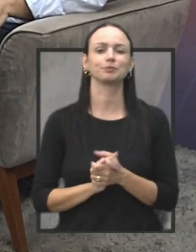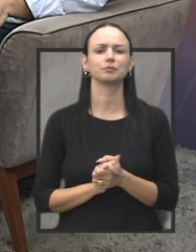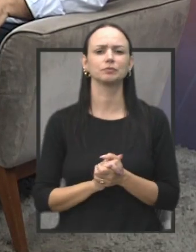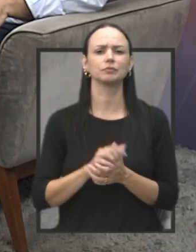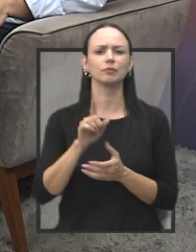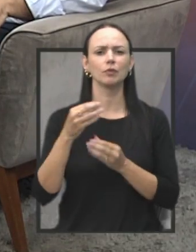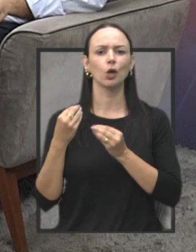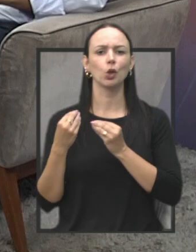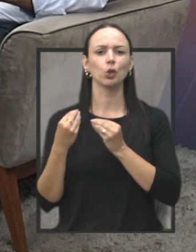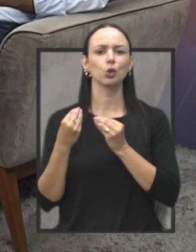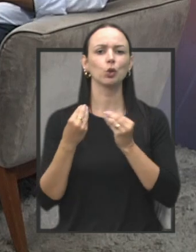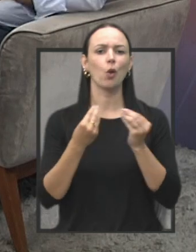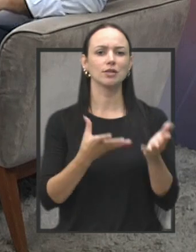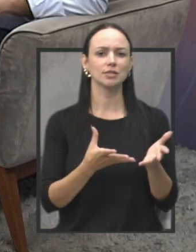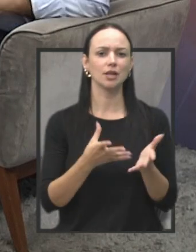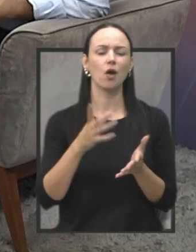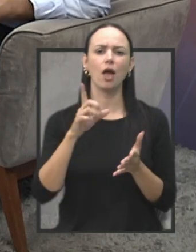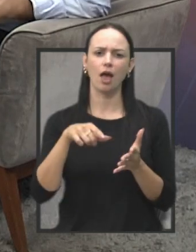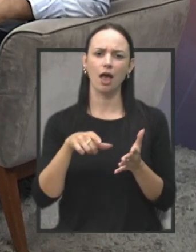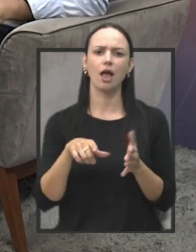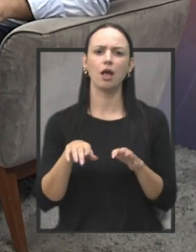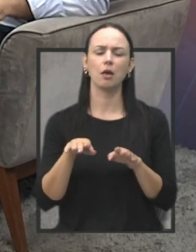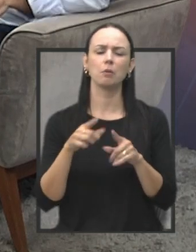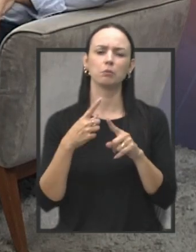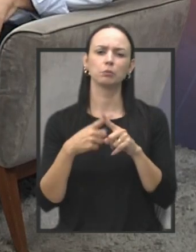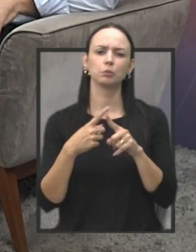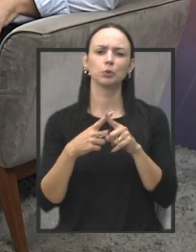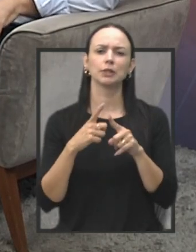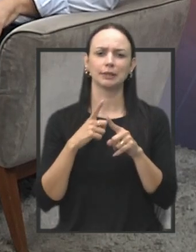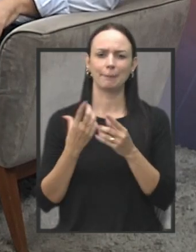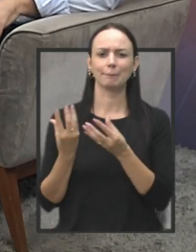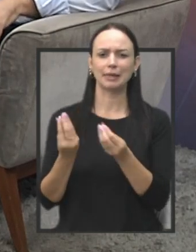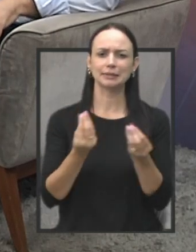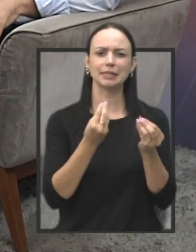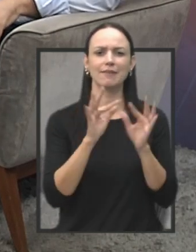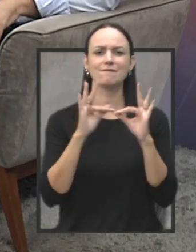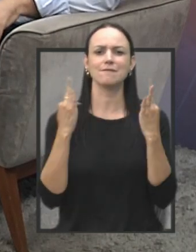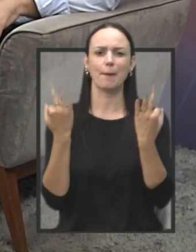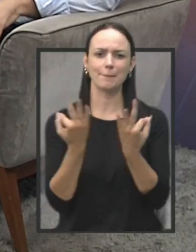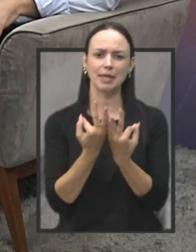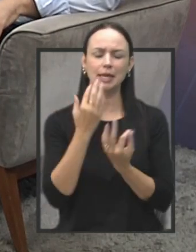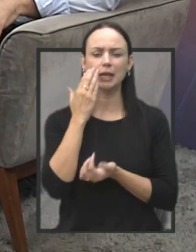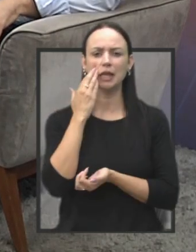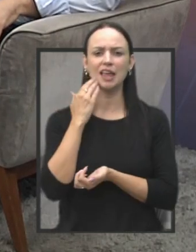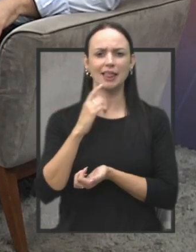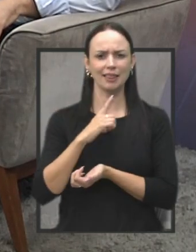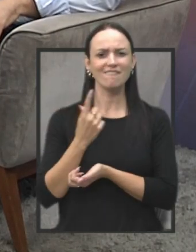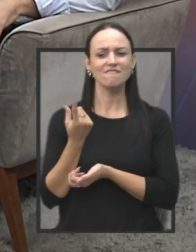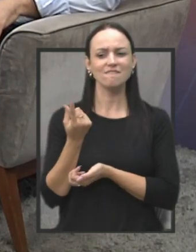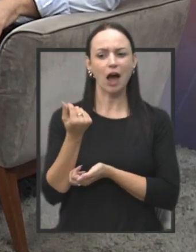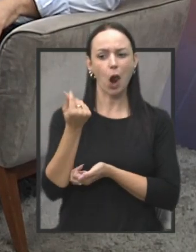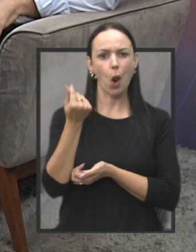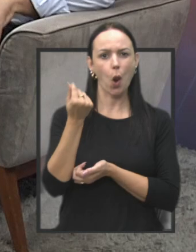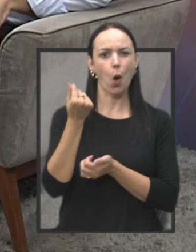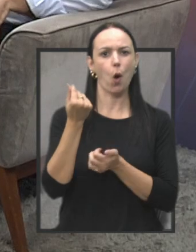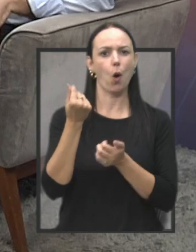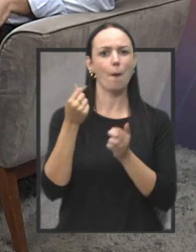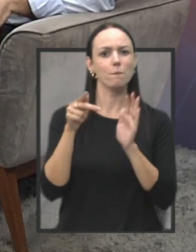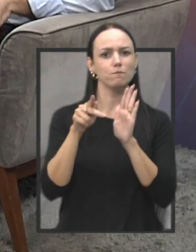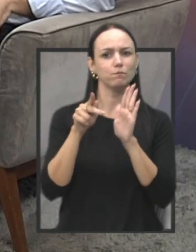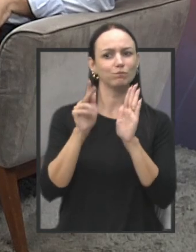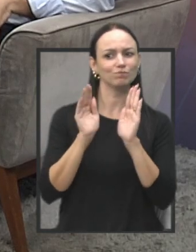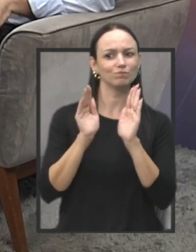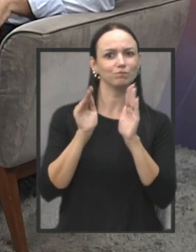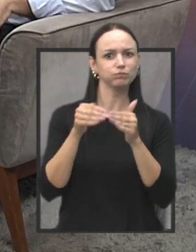que você falou é muito comum até, né, entre Sem familiares. dúvida. Então tem um valor específico que as pessoas precisam ficar atentas. Às